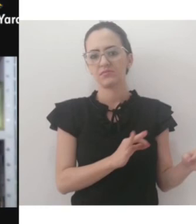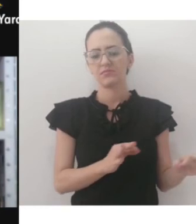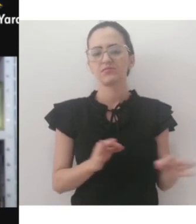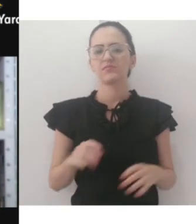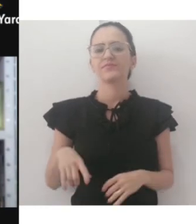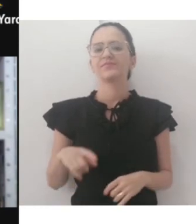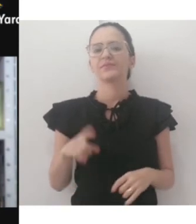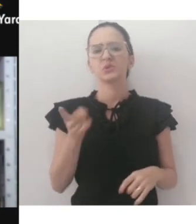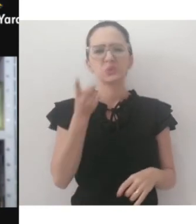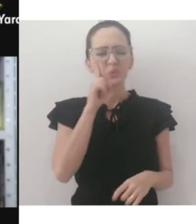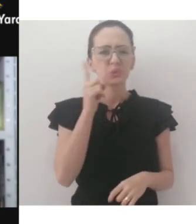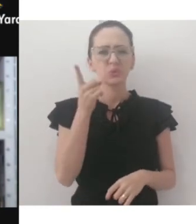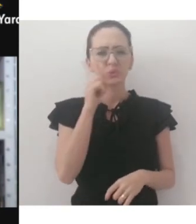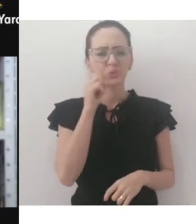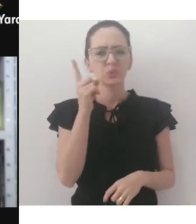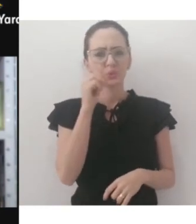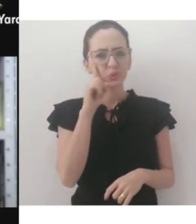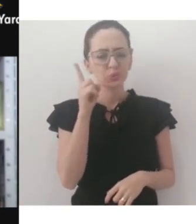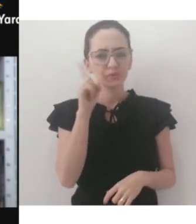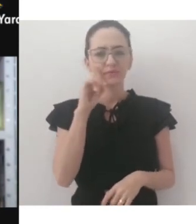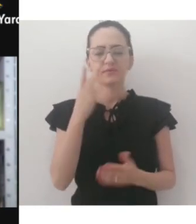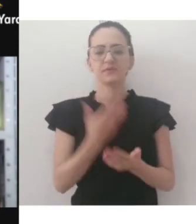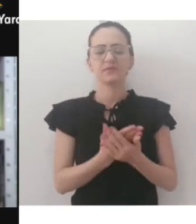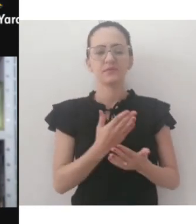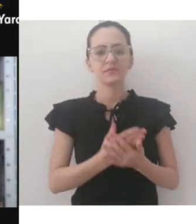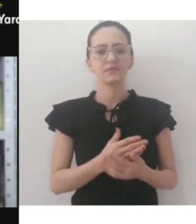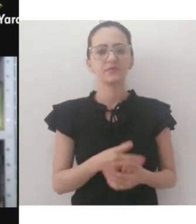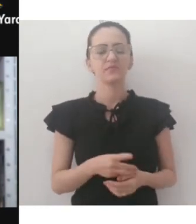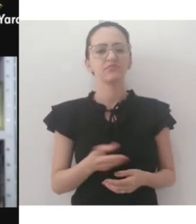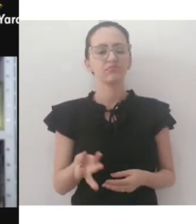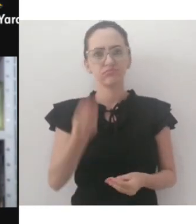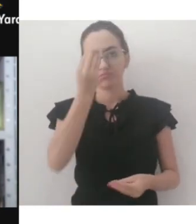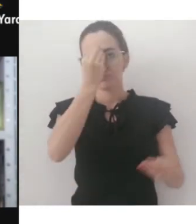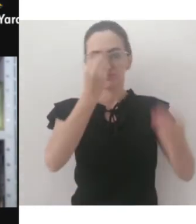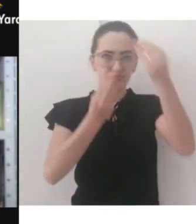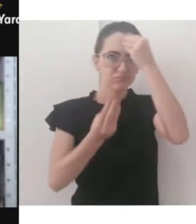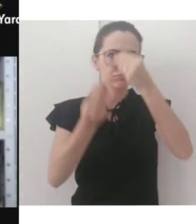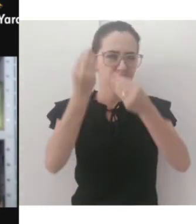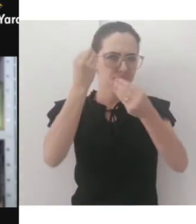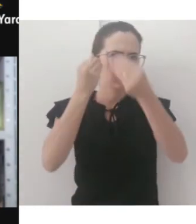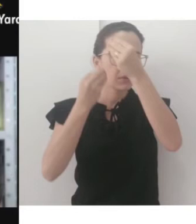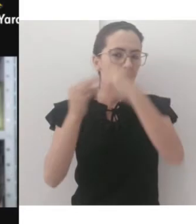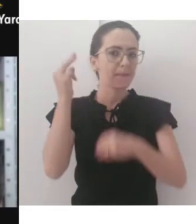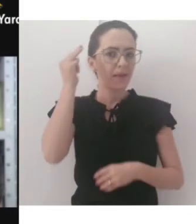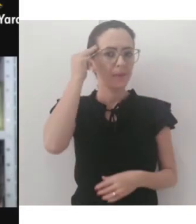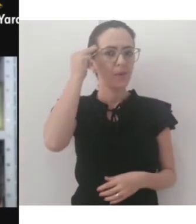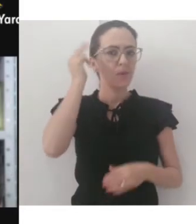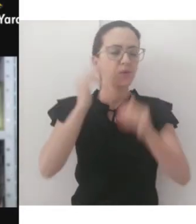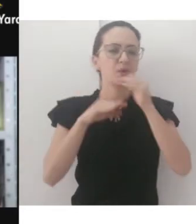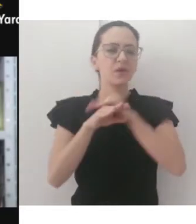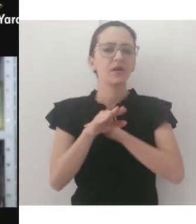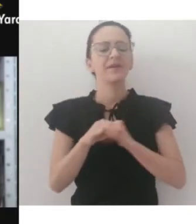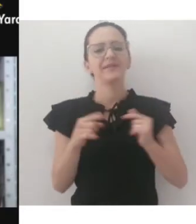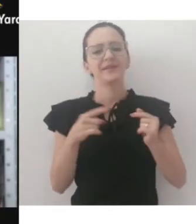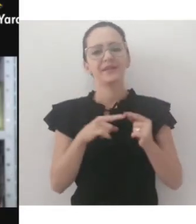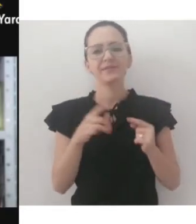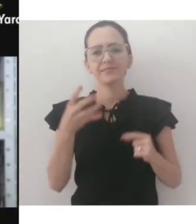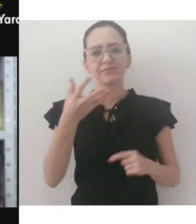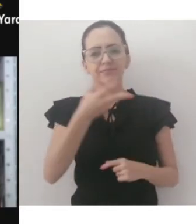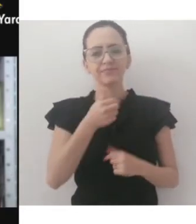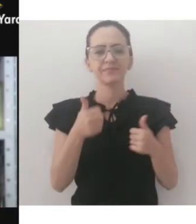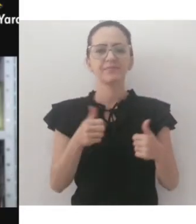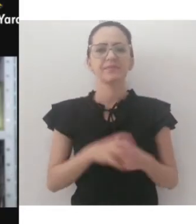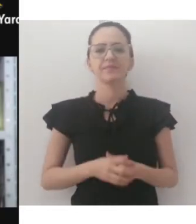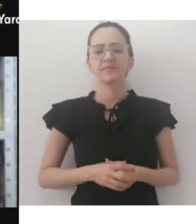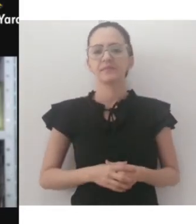que é isso? É estudar todos os dias para que a gente alimente mesmo a nossa memória daqueles conteúdos, que a gente consiga adquirir essas